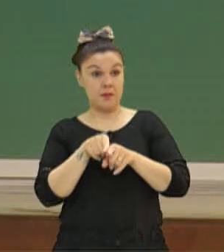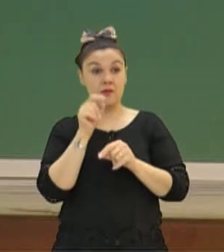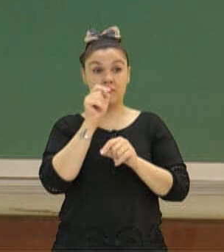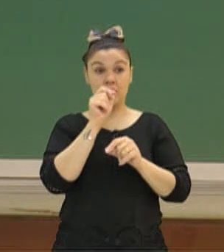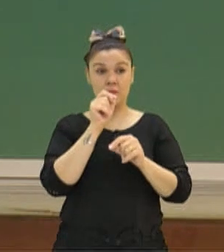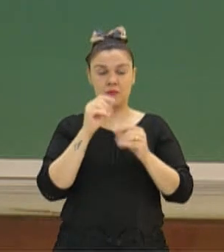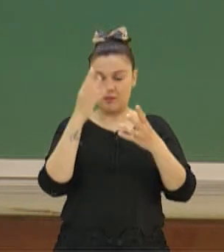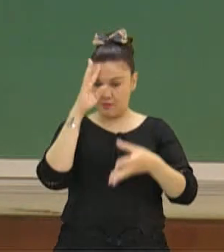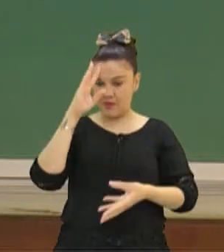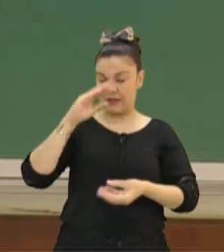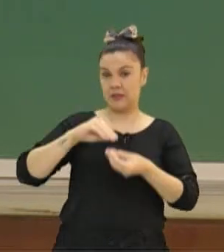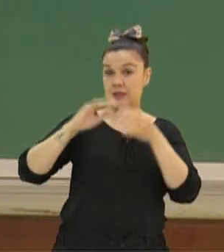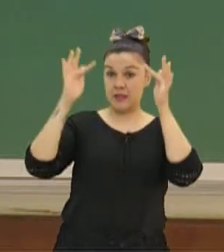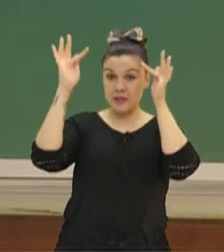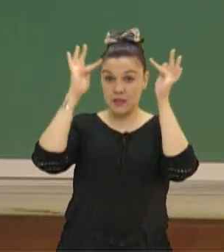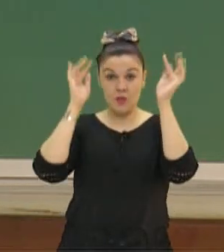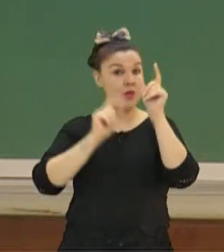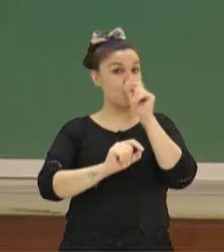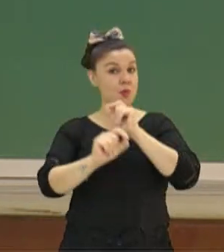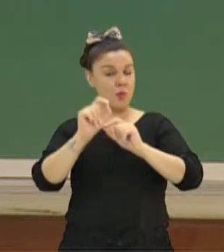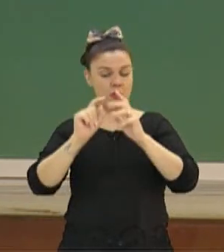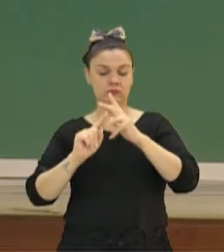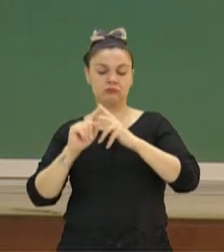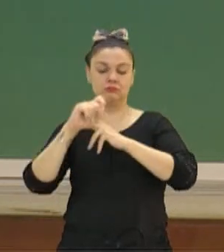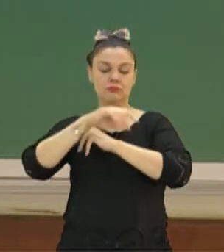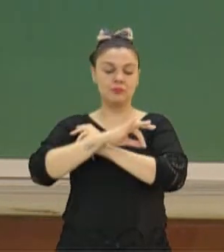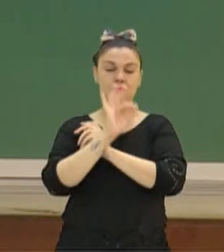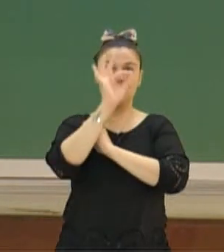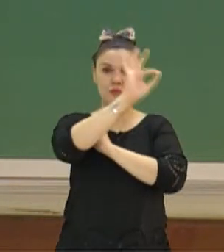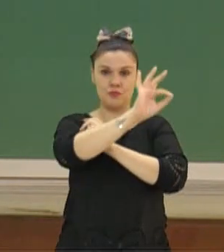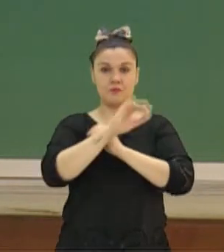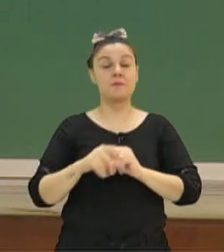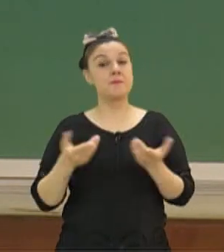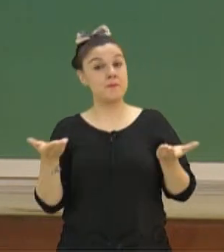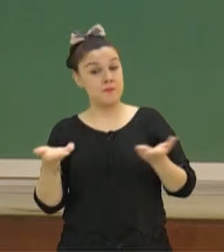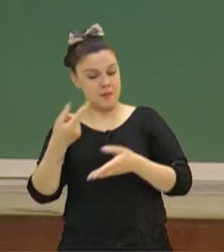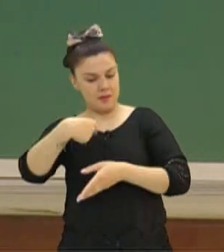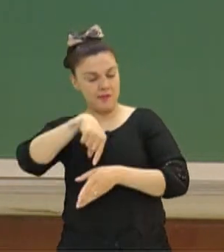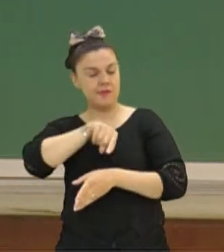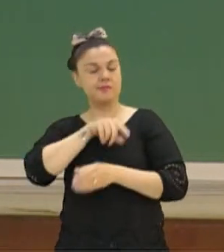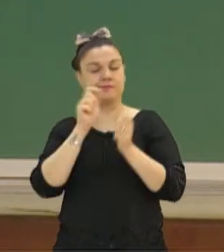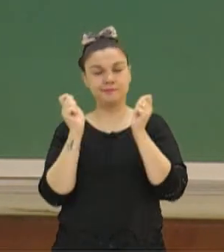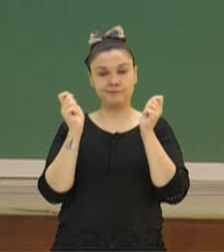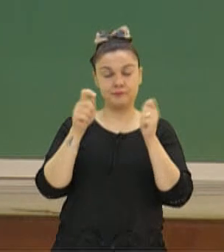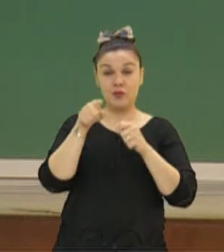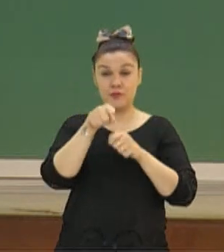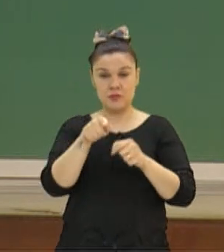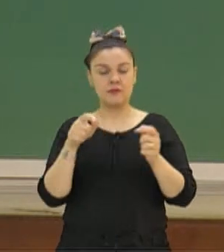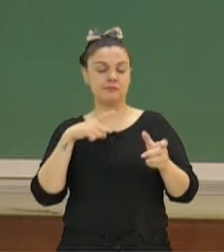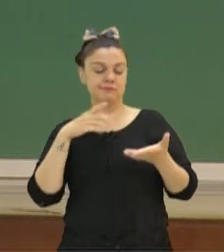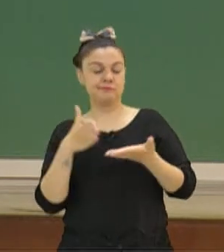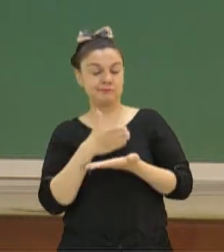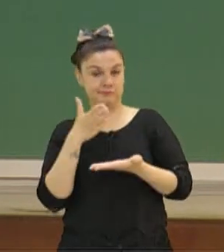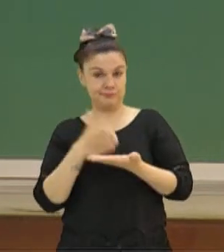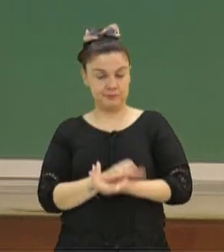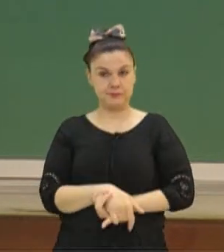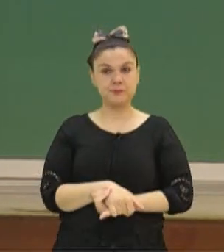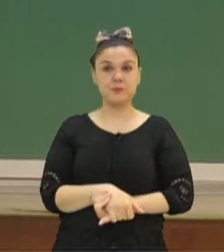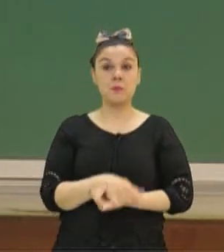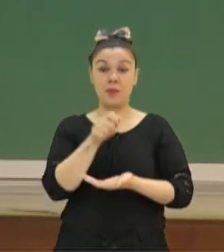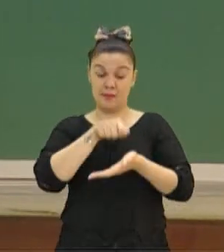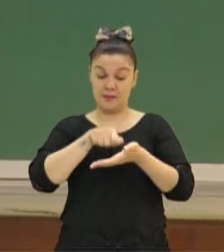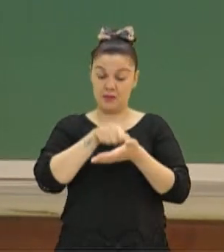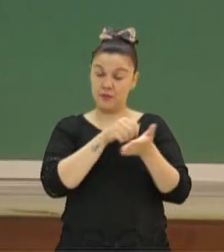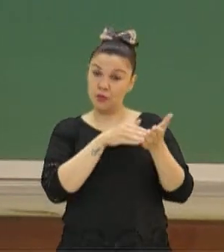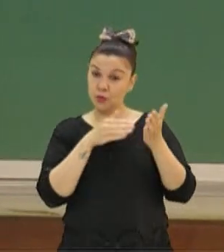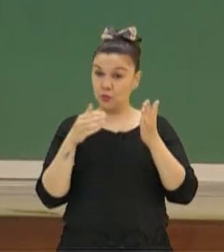vamos compreender a teoria da biogênese. E para que tudo isso seja possível, você precisa estar com o caderno em mãos para anotar